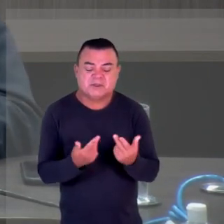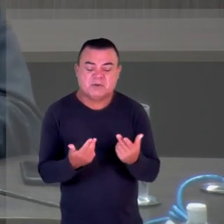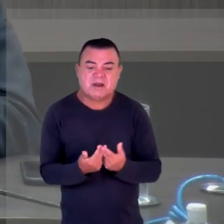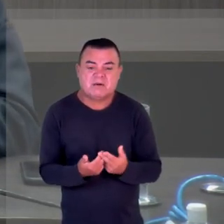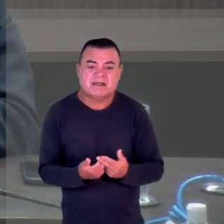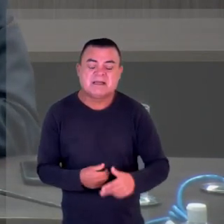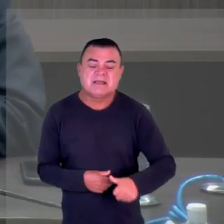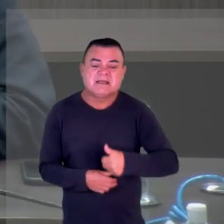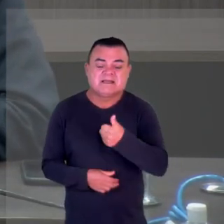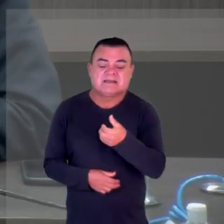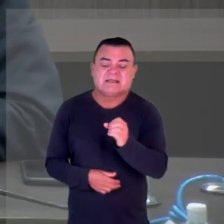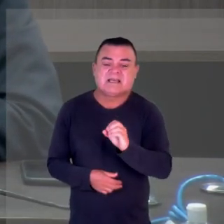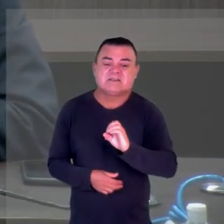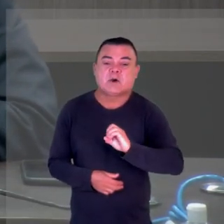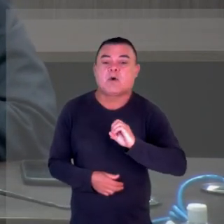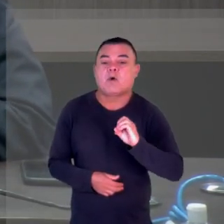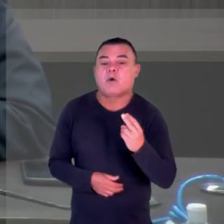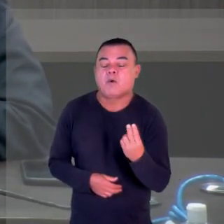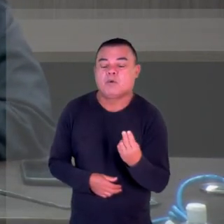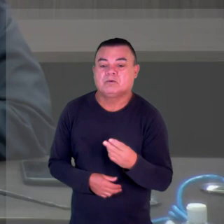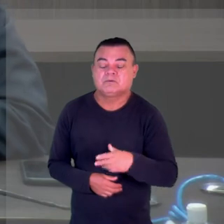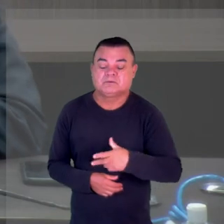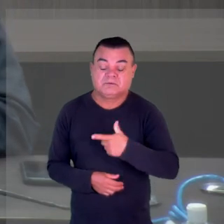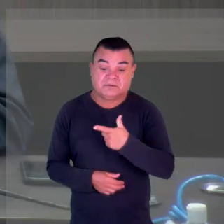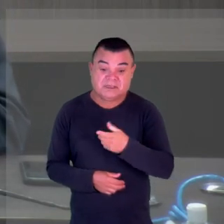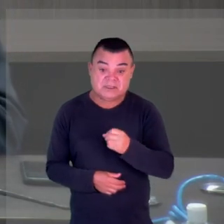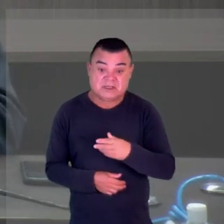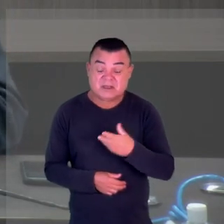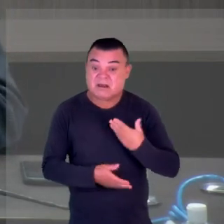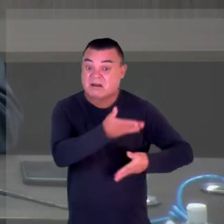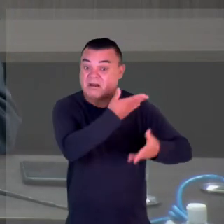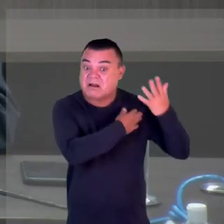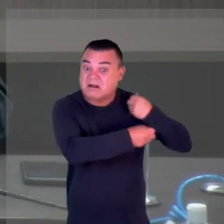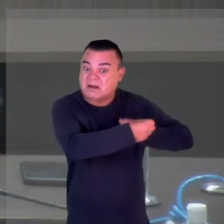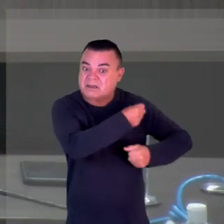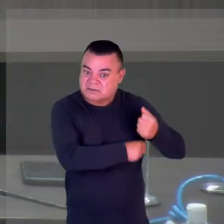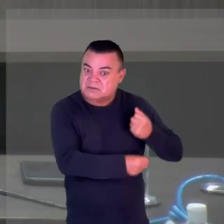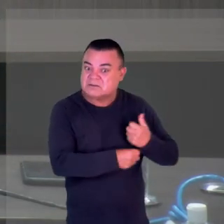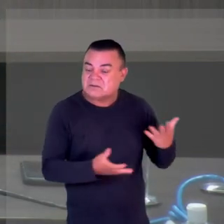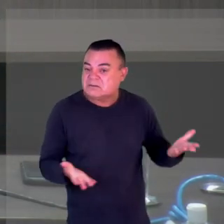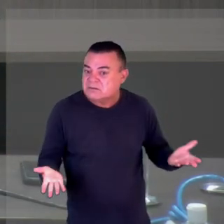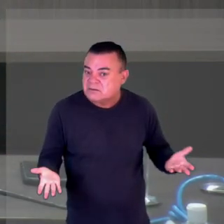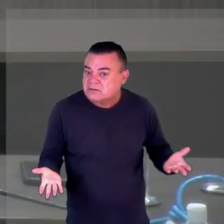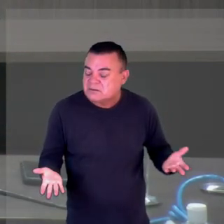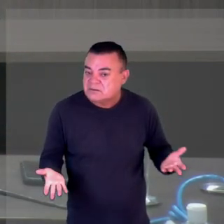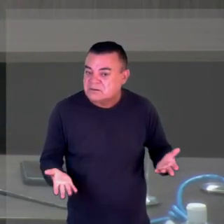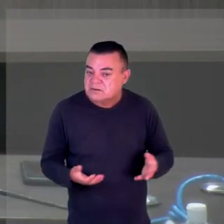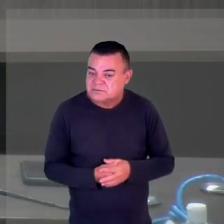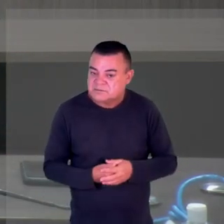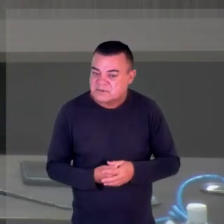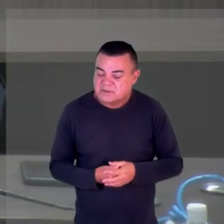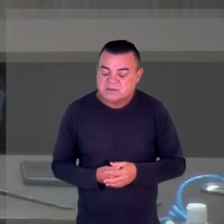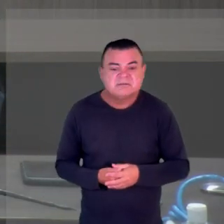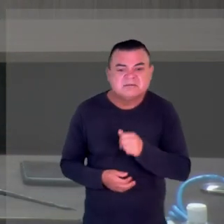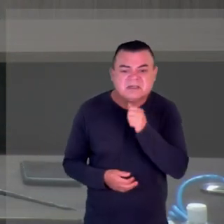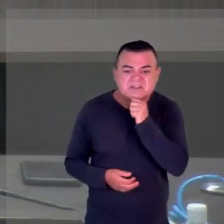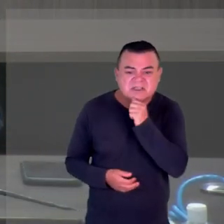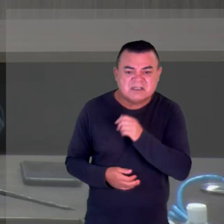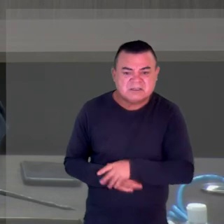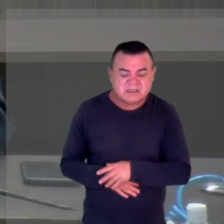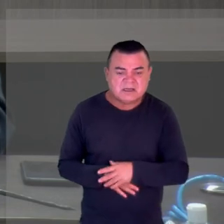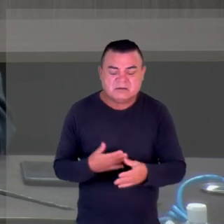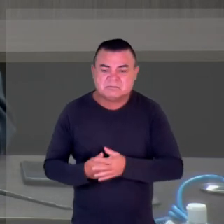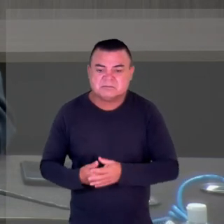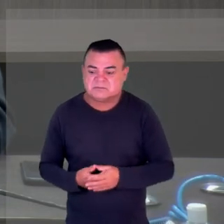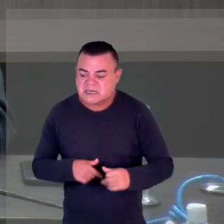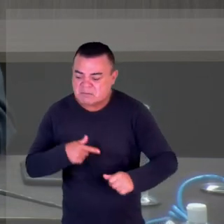anos ou como eu digo pros gaec lá de São Paulo não adianta operação na comunidade X